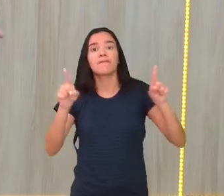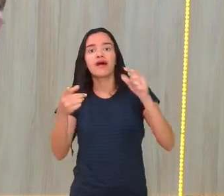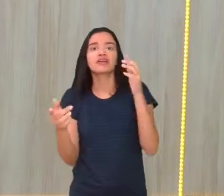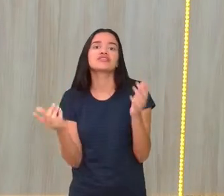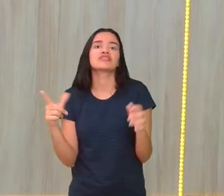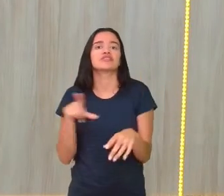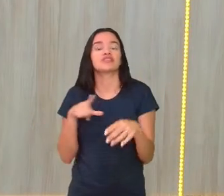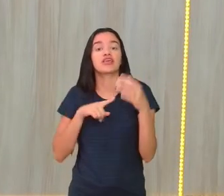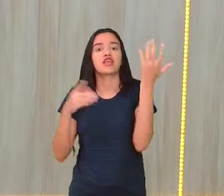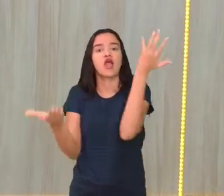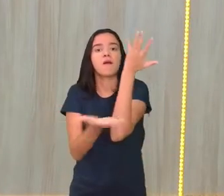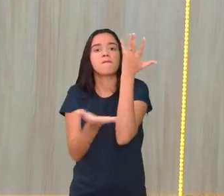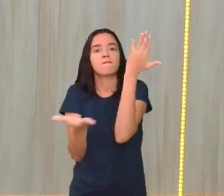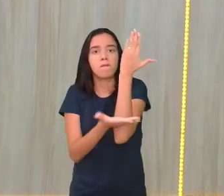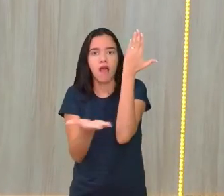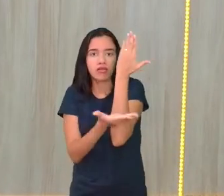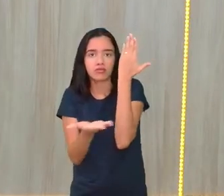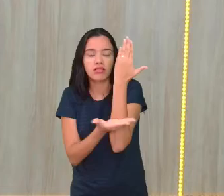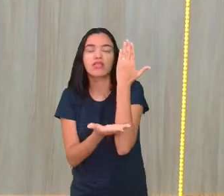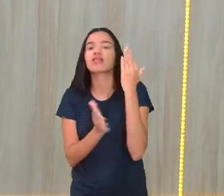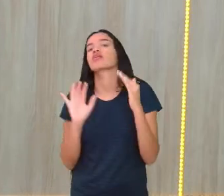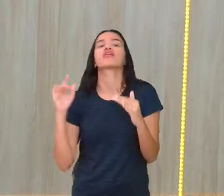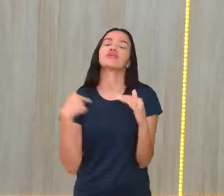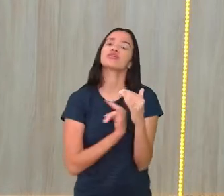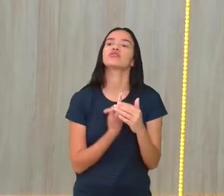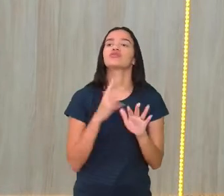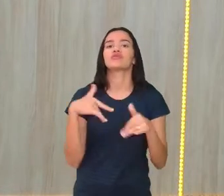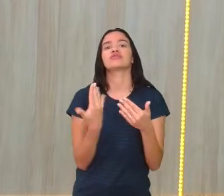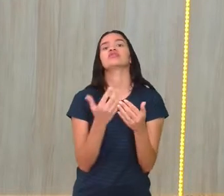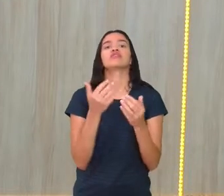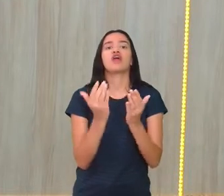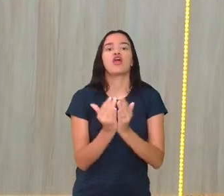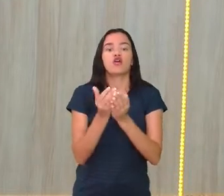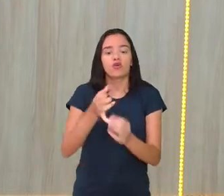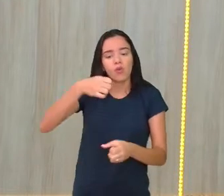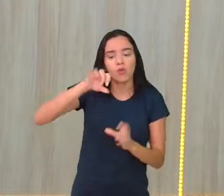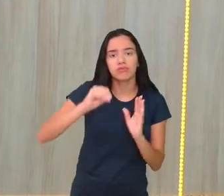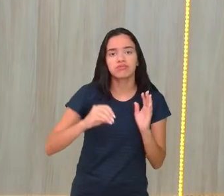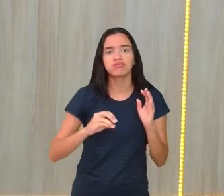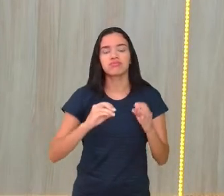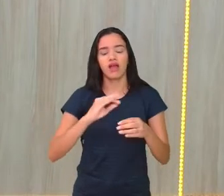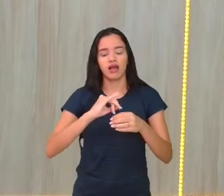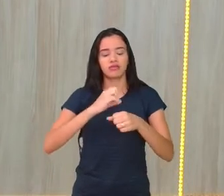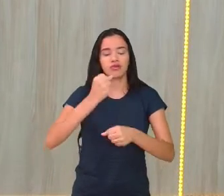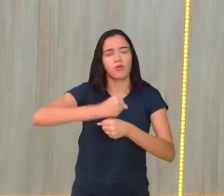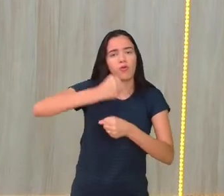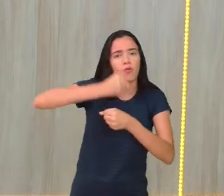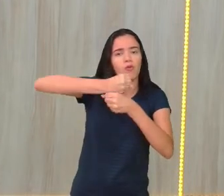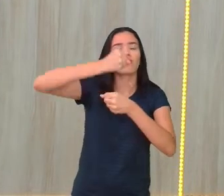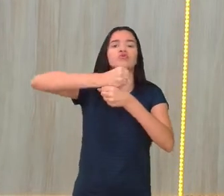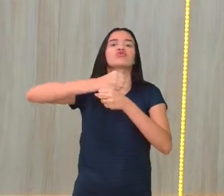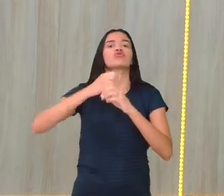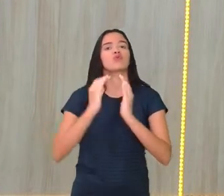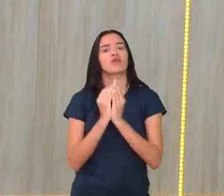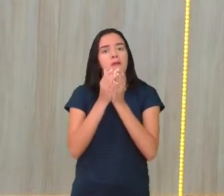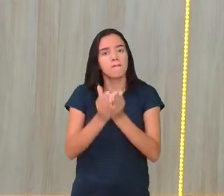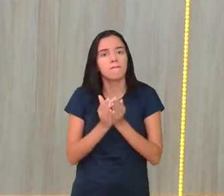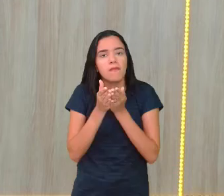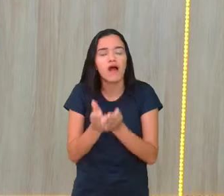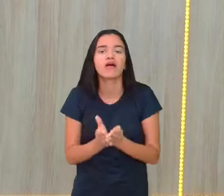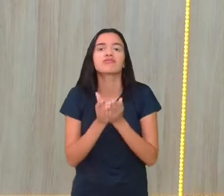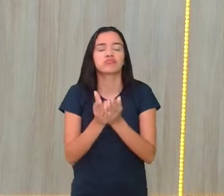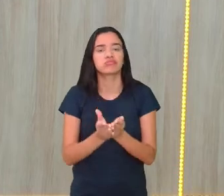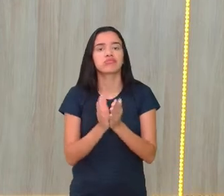madeira. Vamos construir barco, vamos fazer portos aqui e vamos trabalhar com o comércio. Então, eles vão se